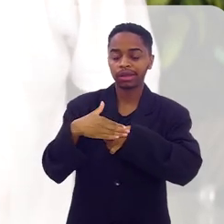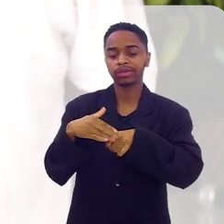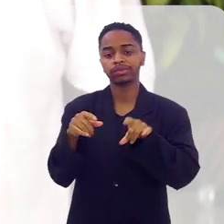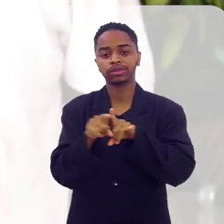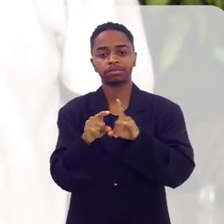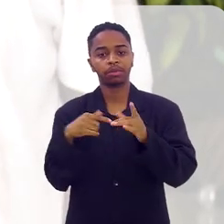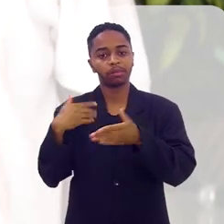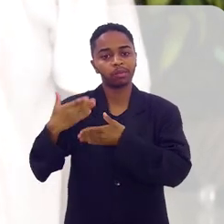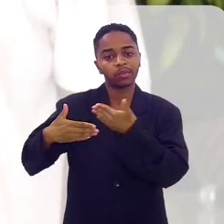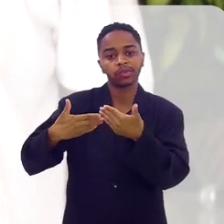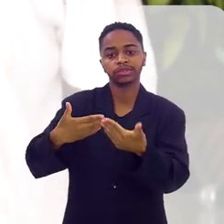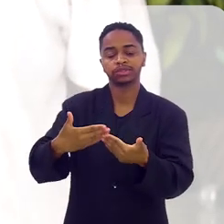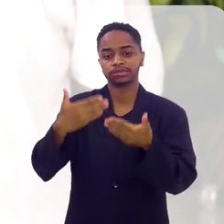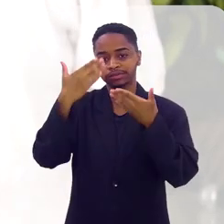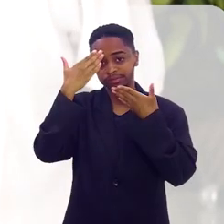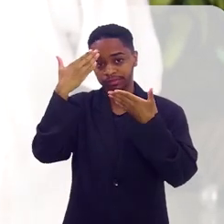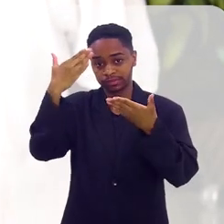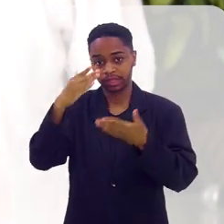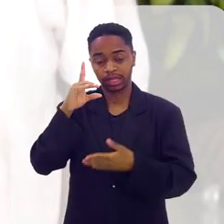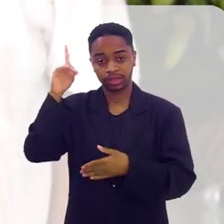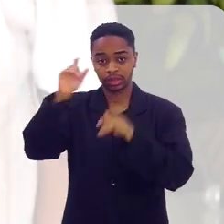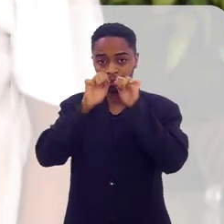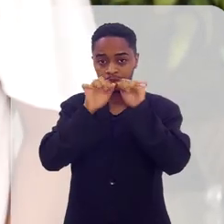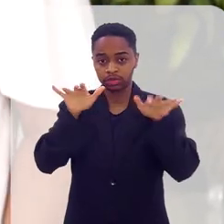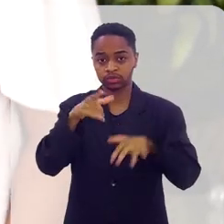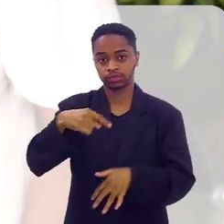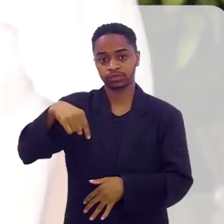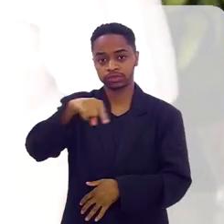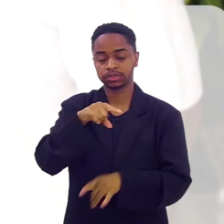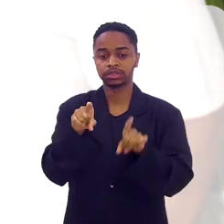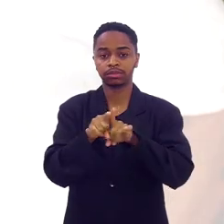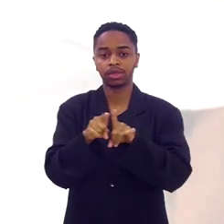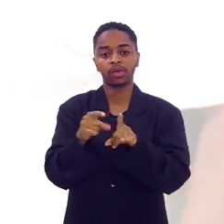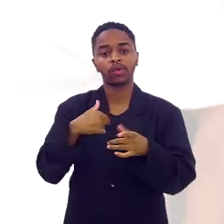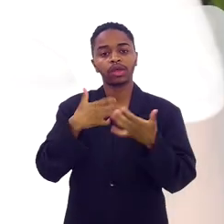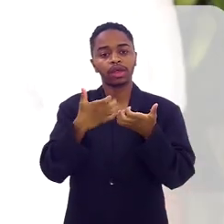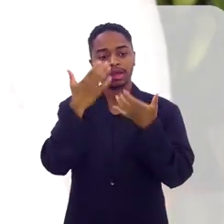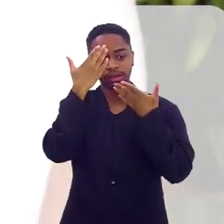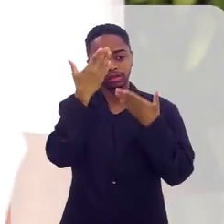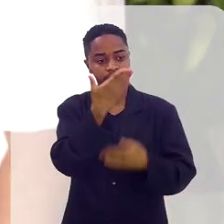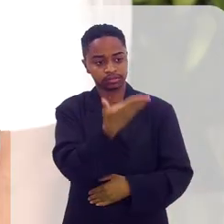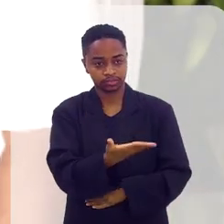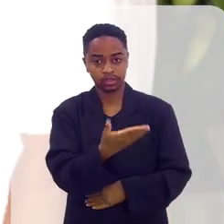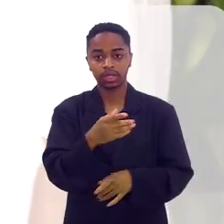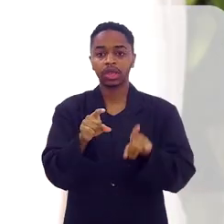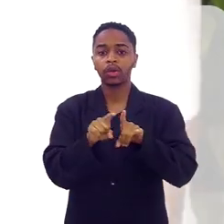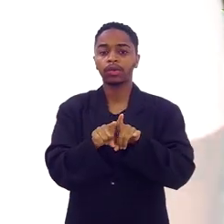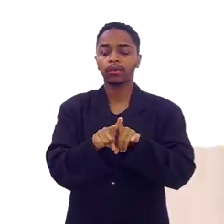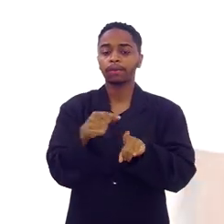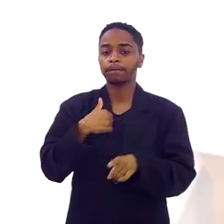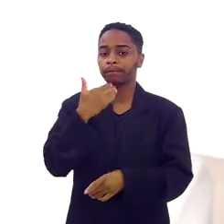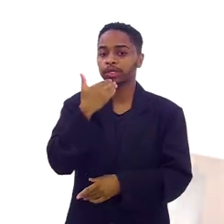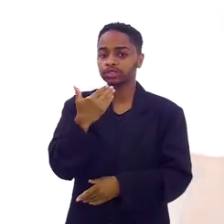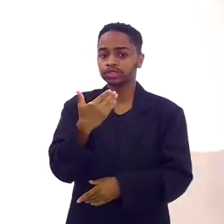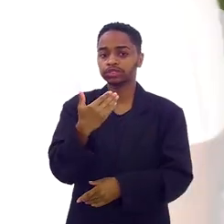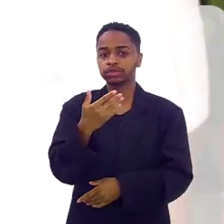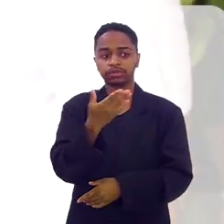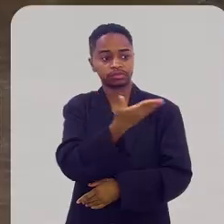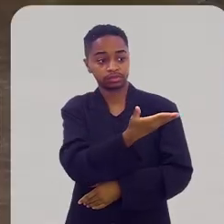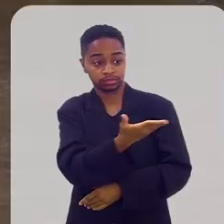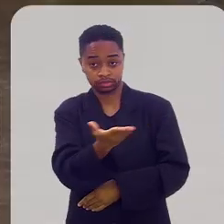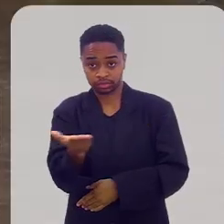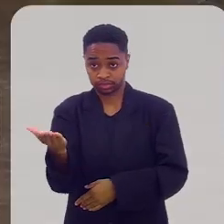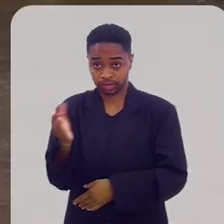esse processo. Que Deus abençoe a todos vocês. Iago, eu quero te agradecer muito. Eu gostaria de pedir para que o Dan, que o meu bispo,